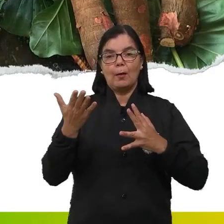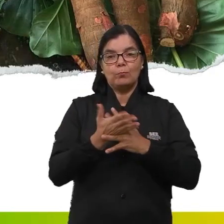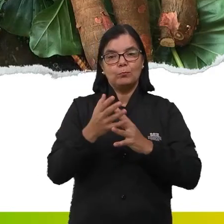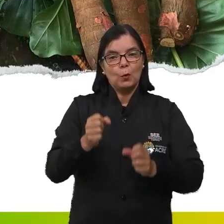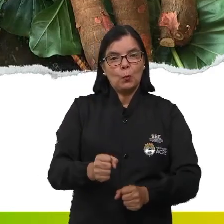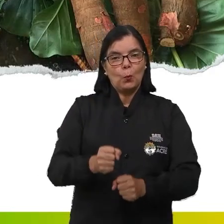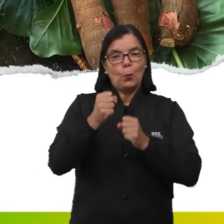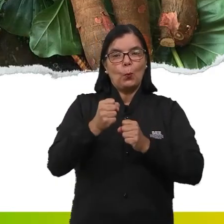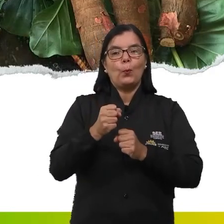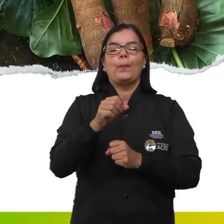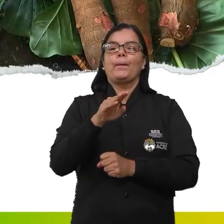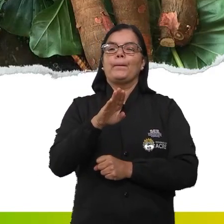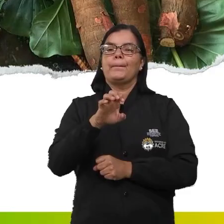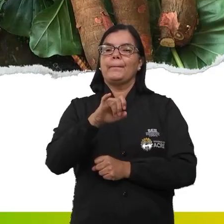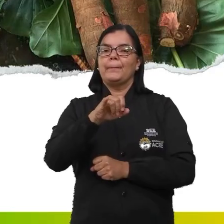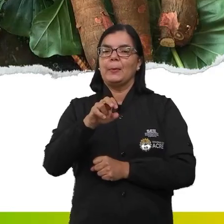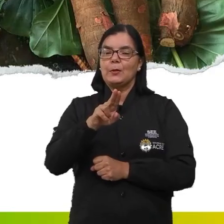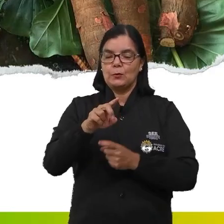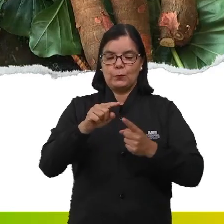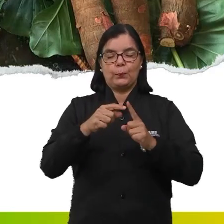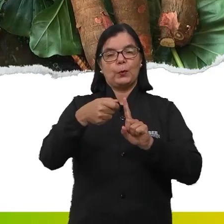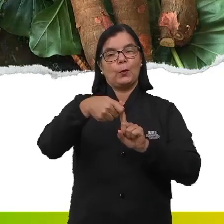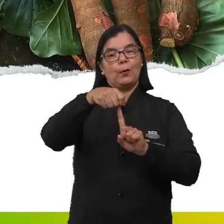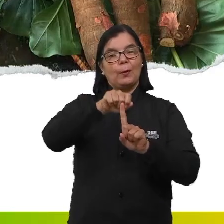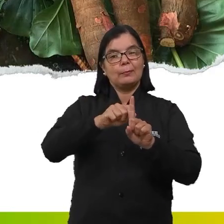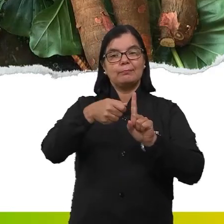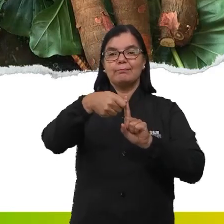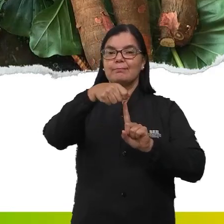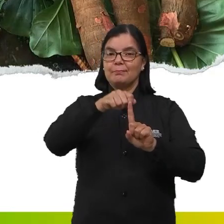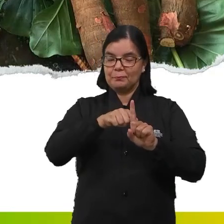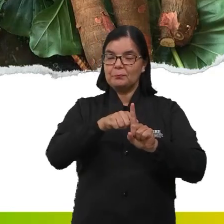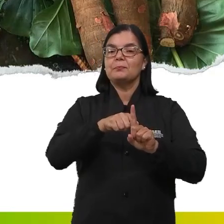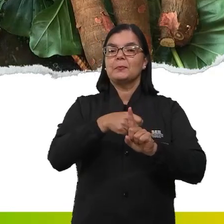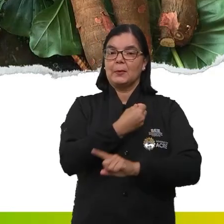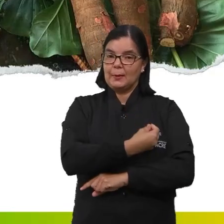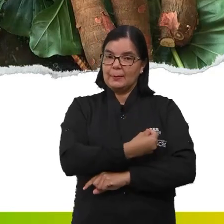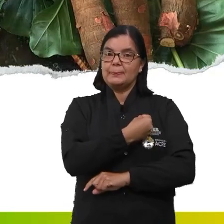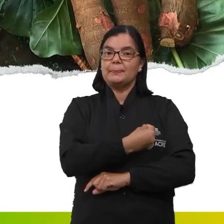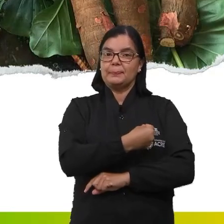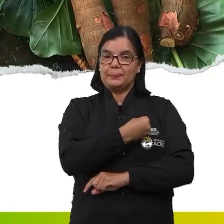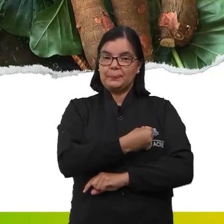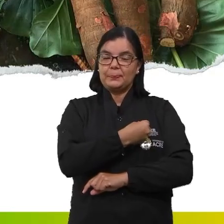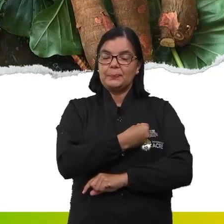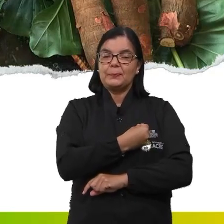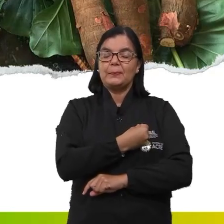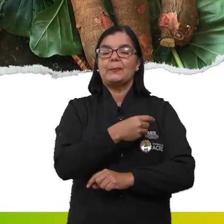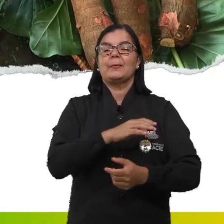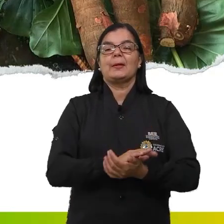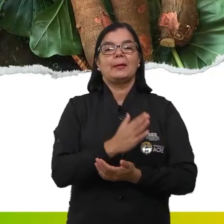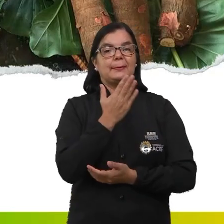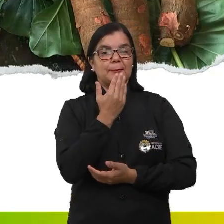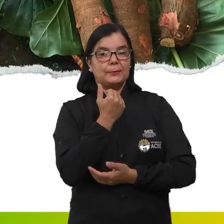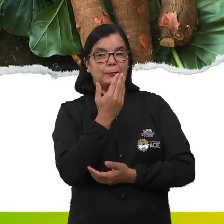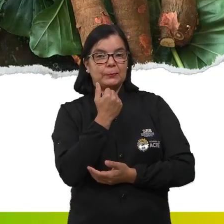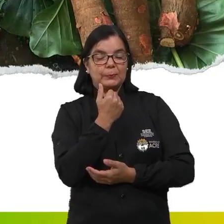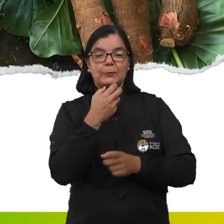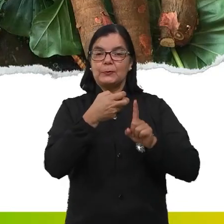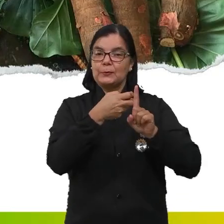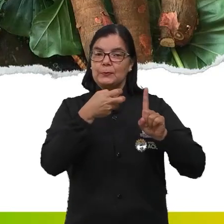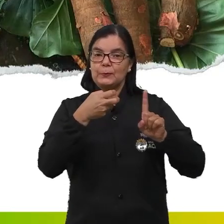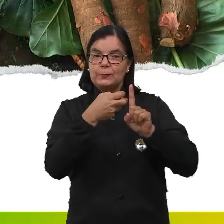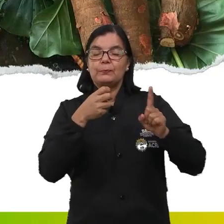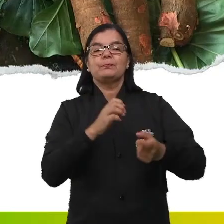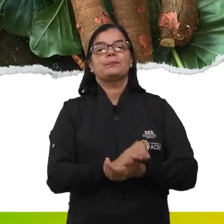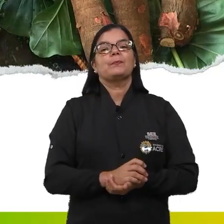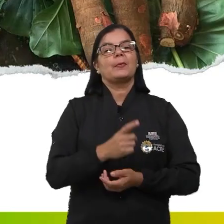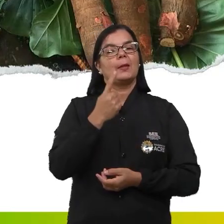como o beiju, a banana, que também é muito presente na culinária indígena.